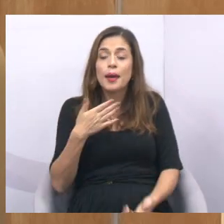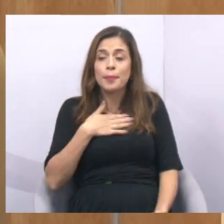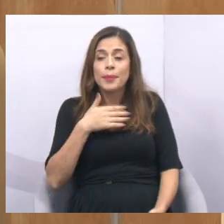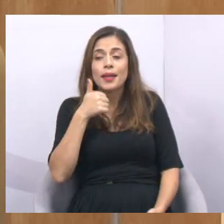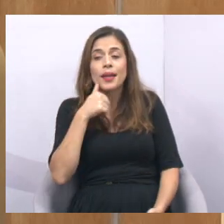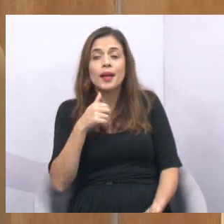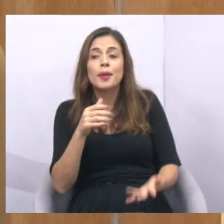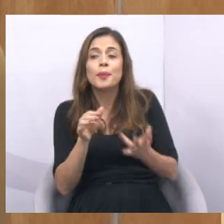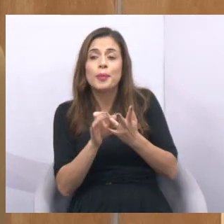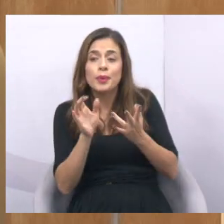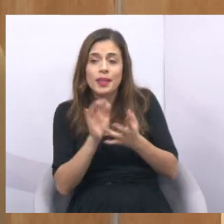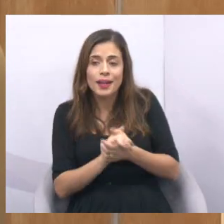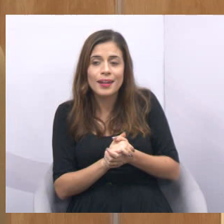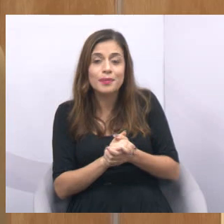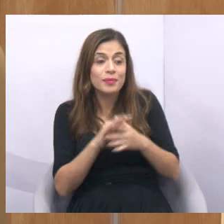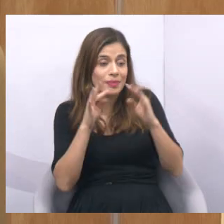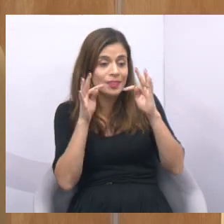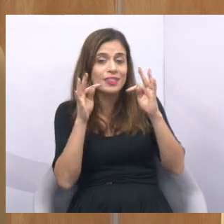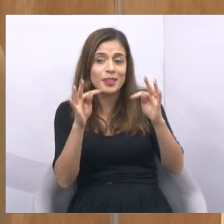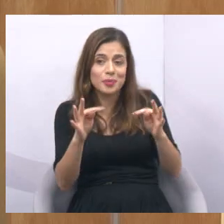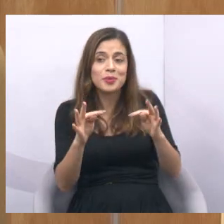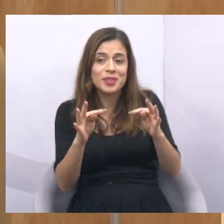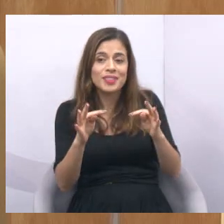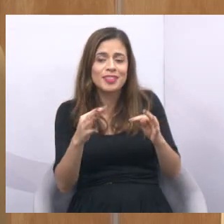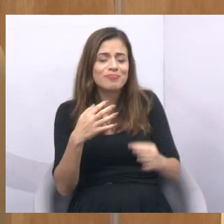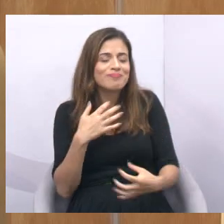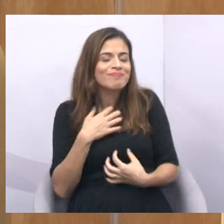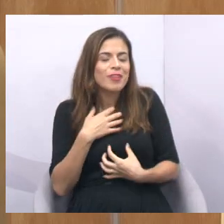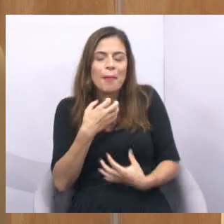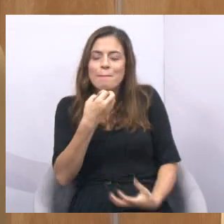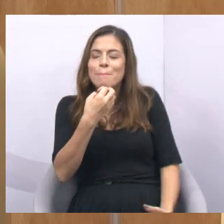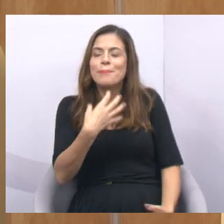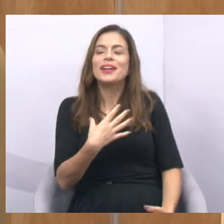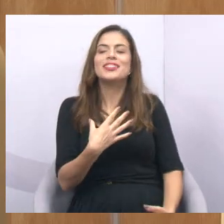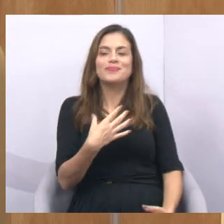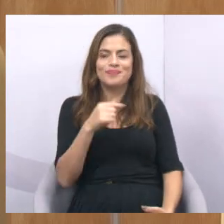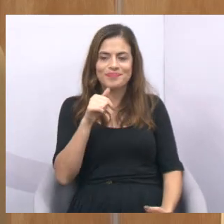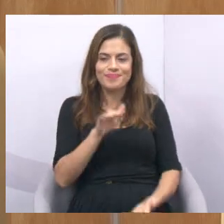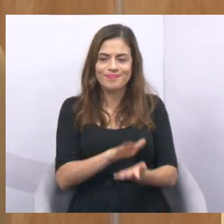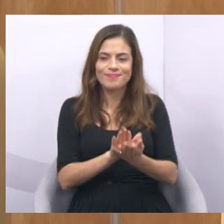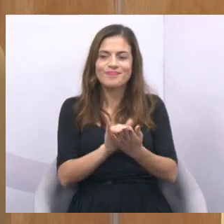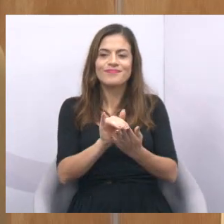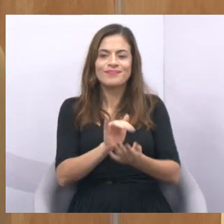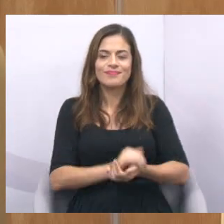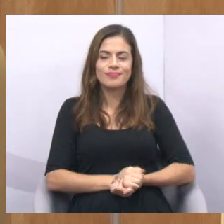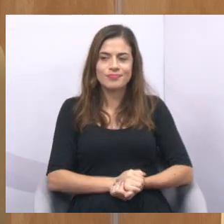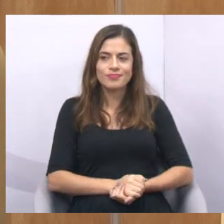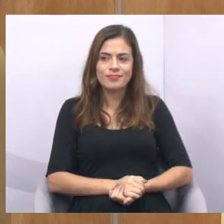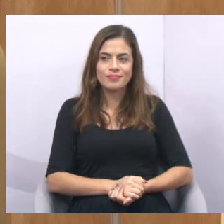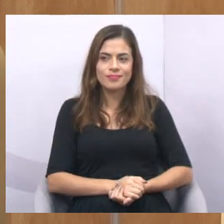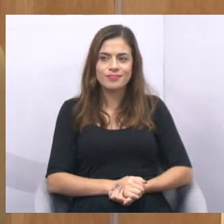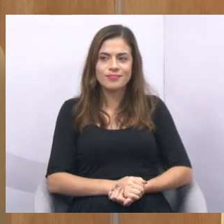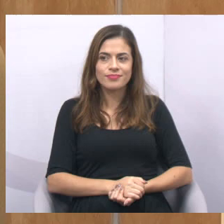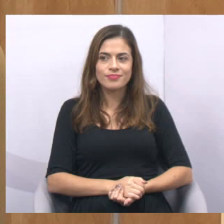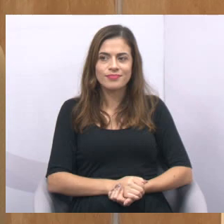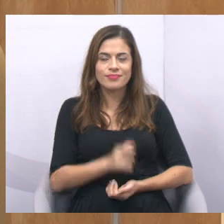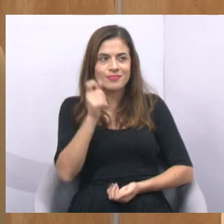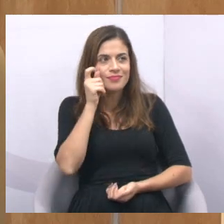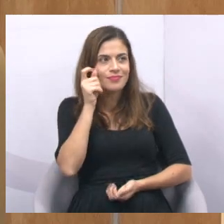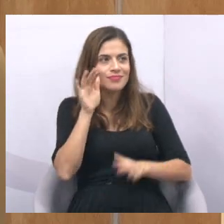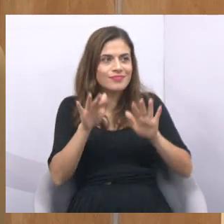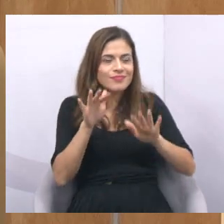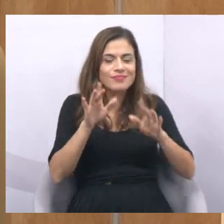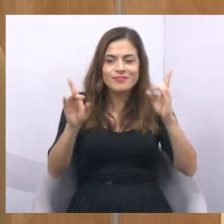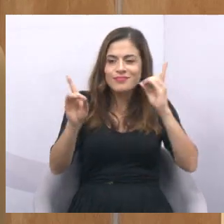Jacareí, pela maneira que eu sou tratado, né? E o mais interessante é que, às vezes, eu encontro